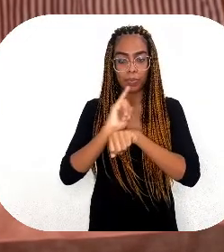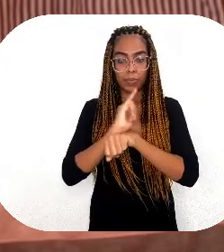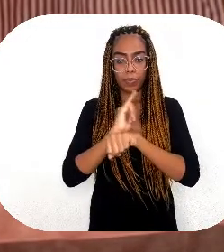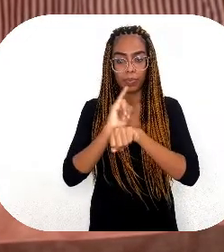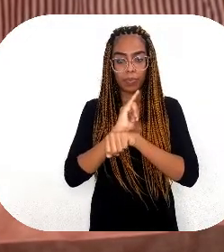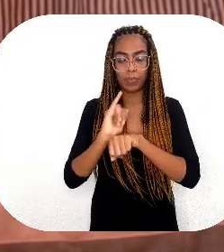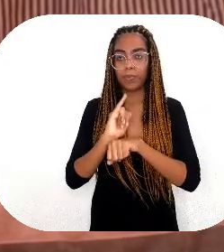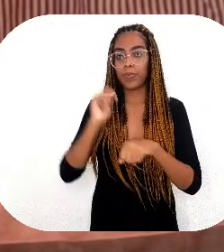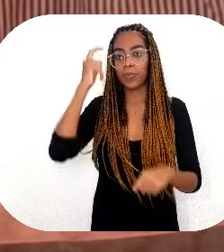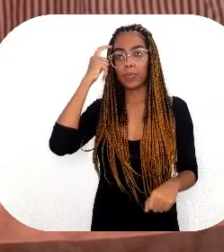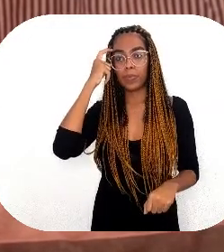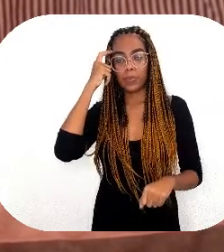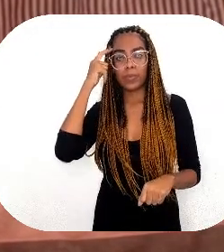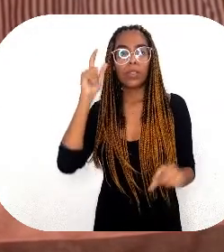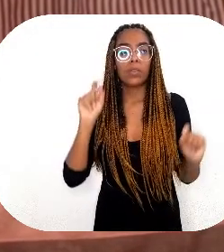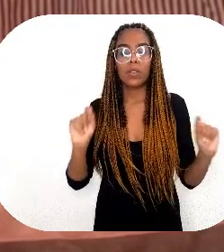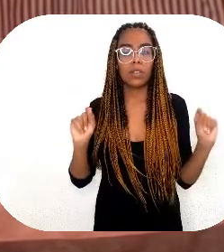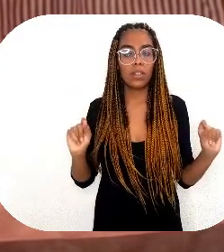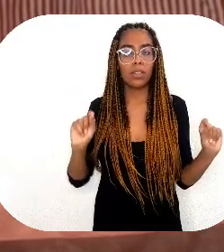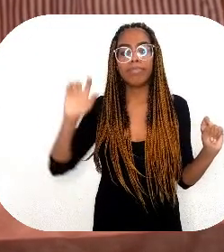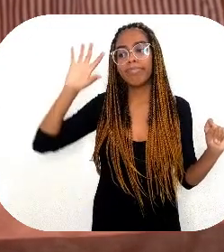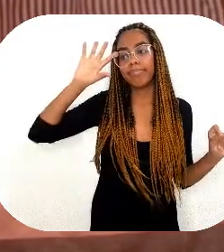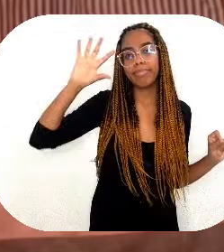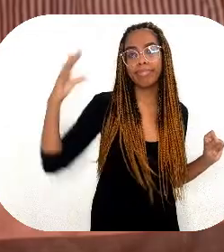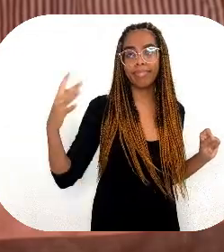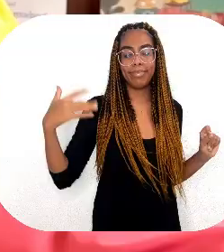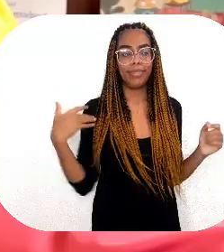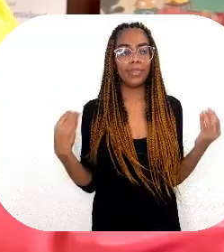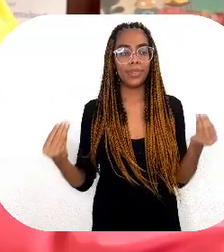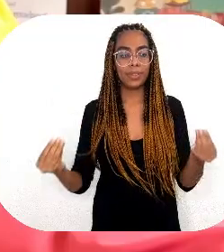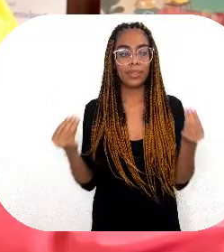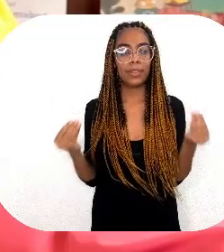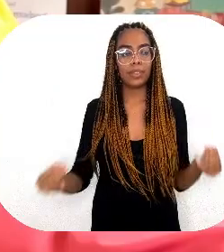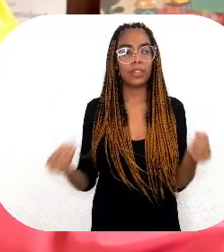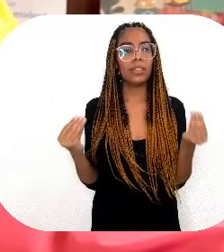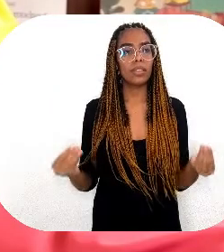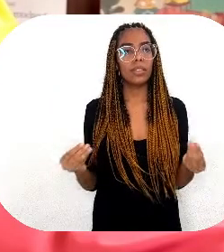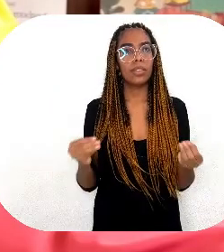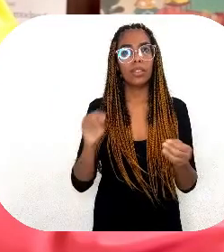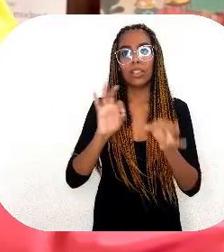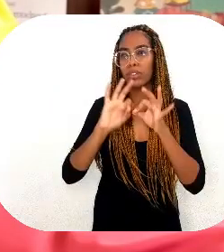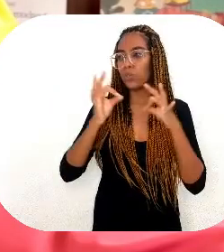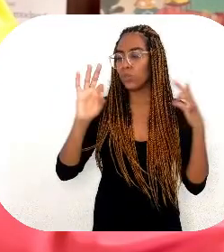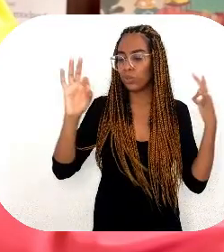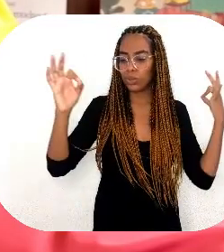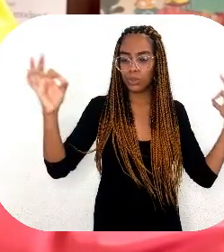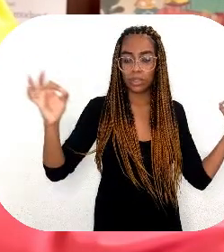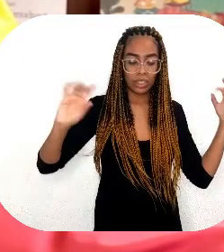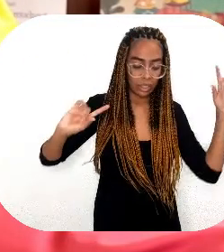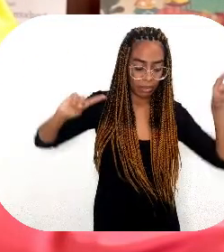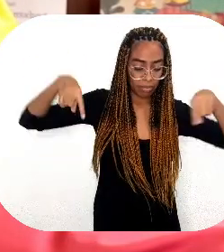faria. Pensou e depois de muito pensar, ele resolveu sair daquele lago e